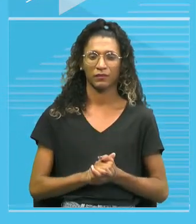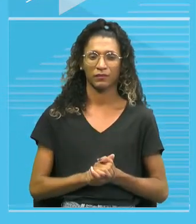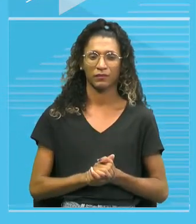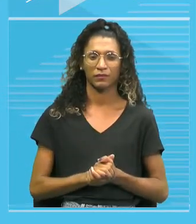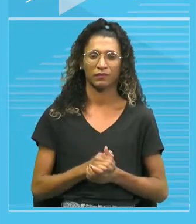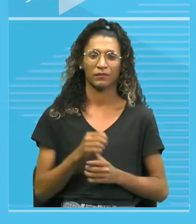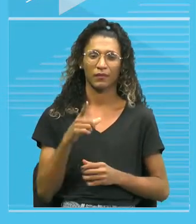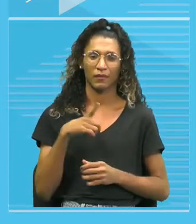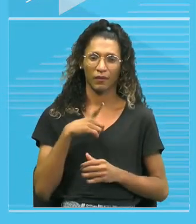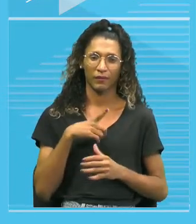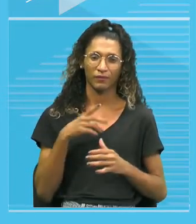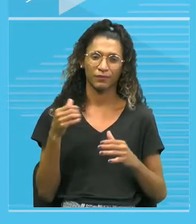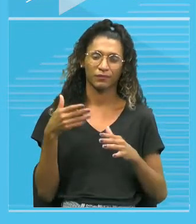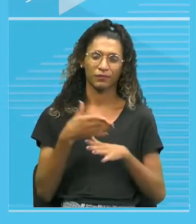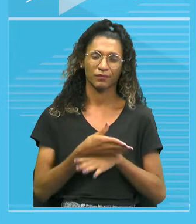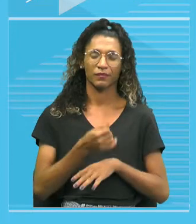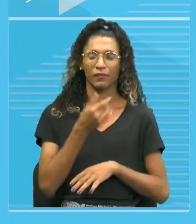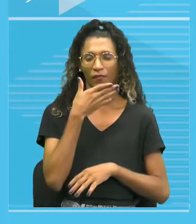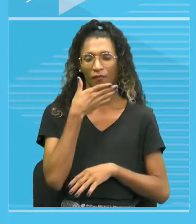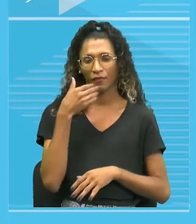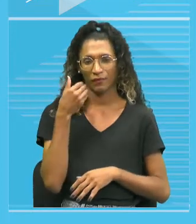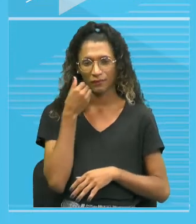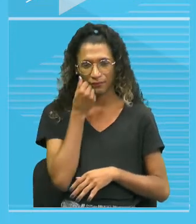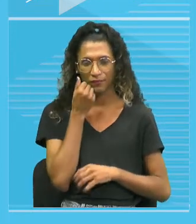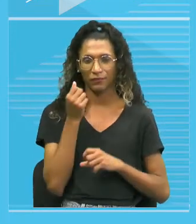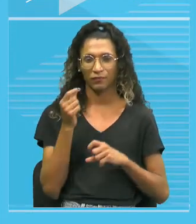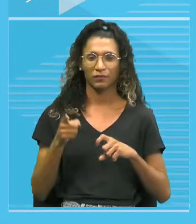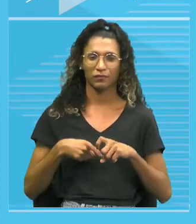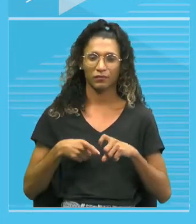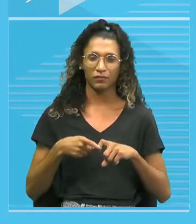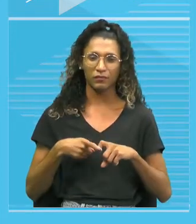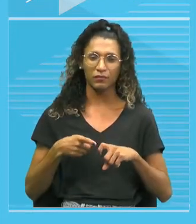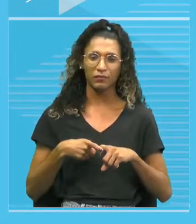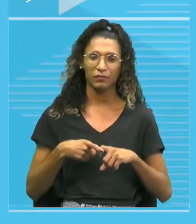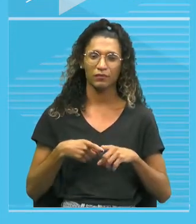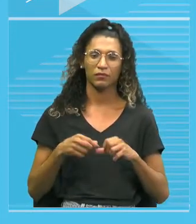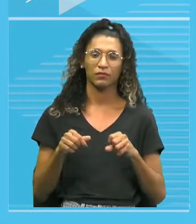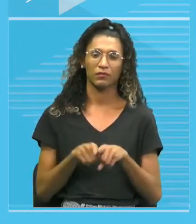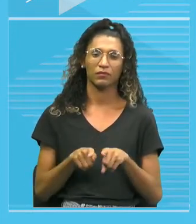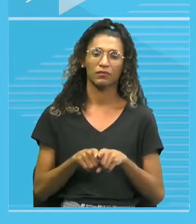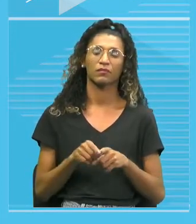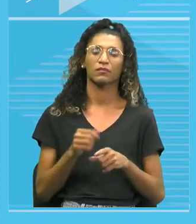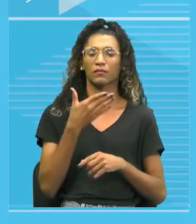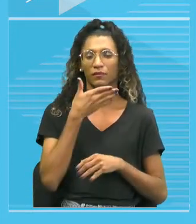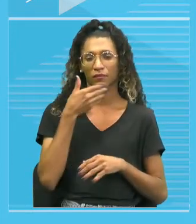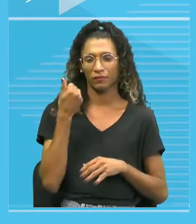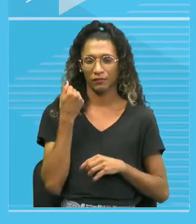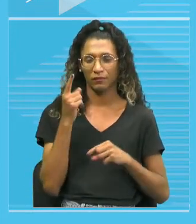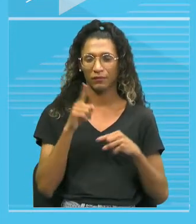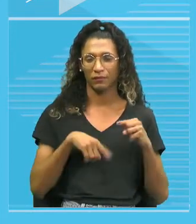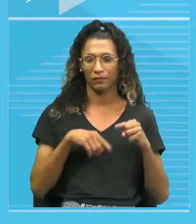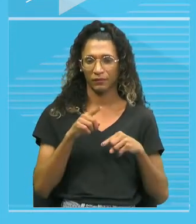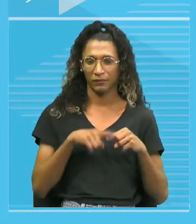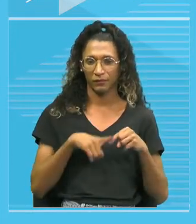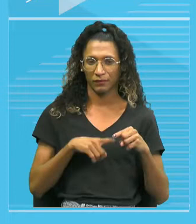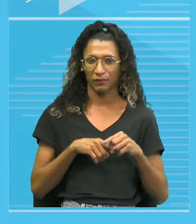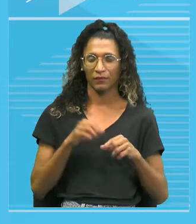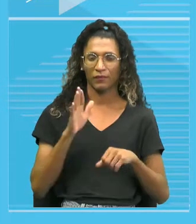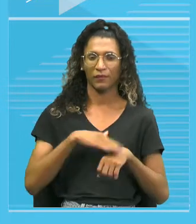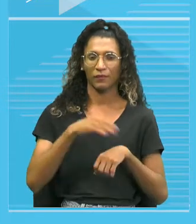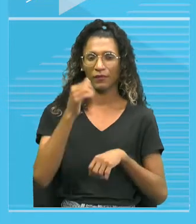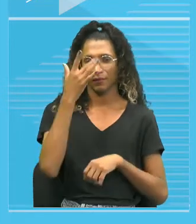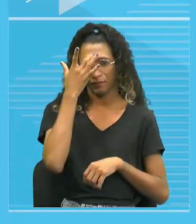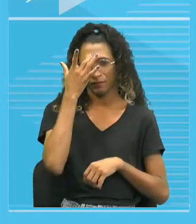tem acesso aos melhores médicos, aos melhores tratamentos, aos melhores aparelhos e diagnósticos com mais facilidade. E essas